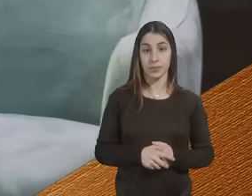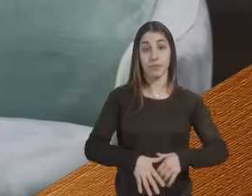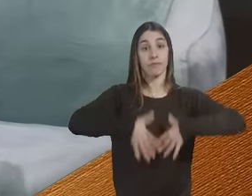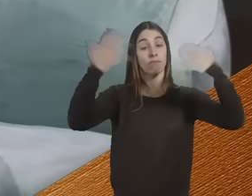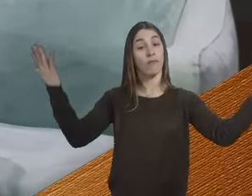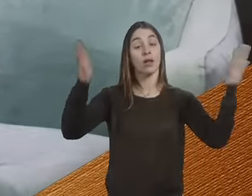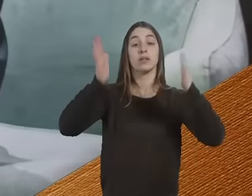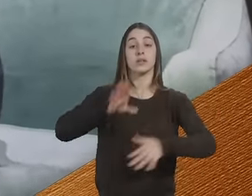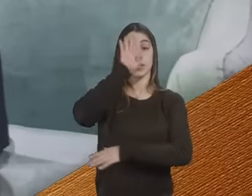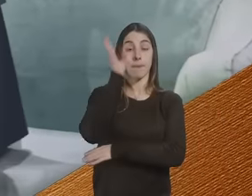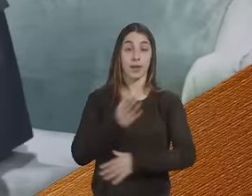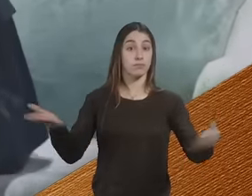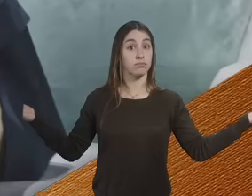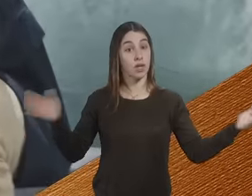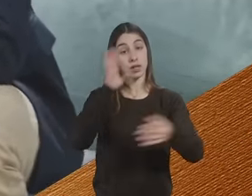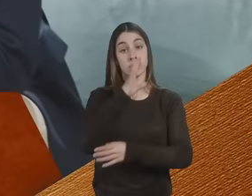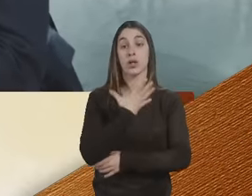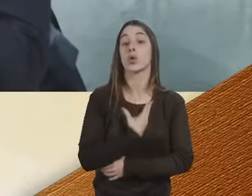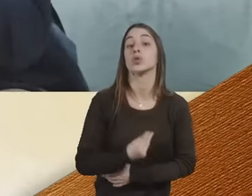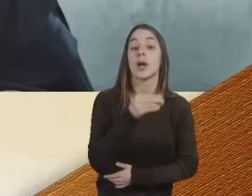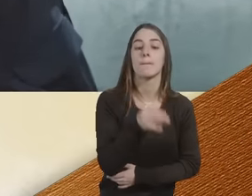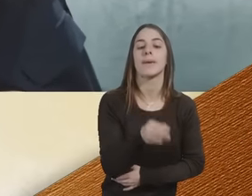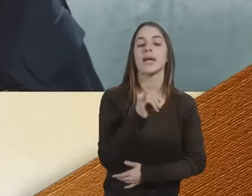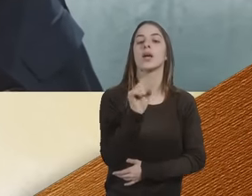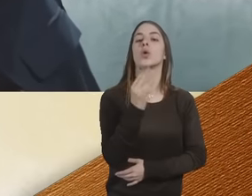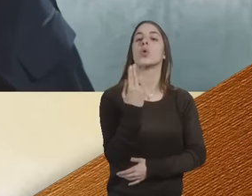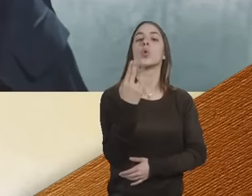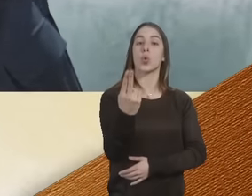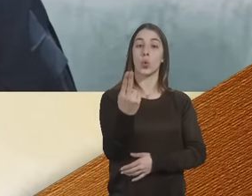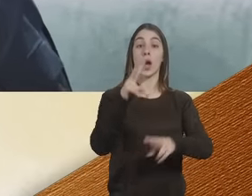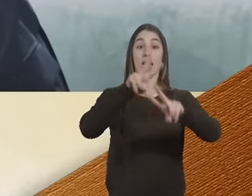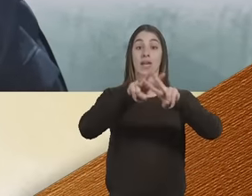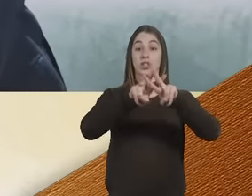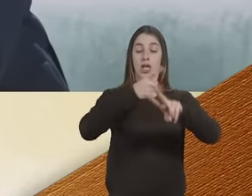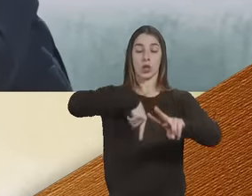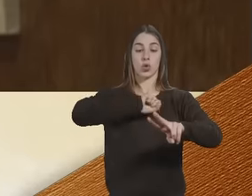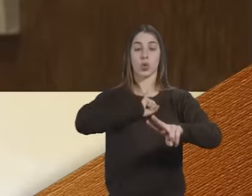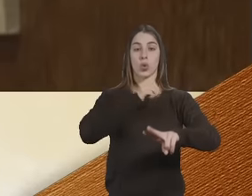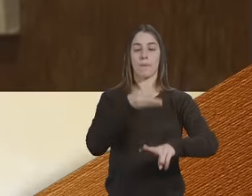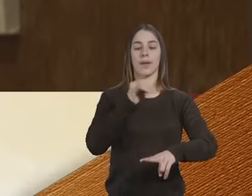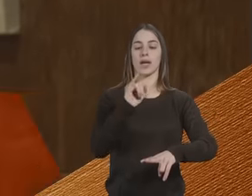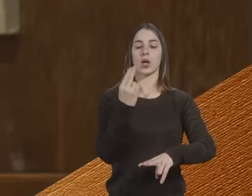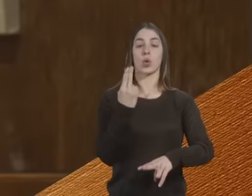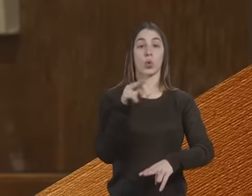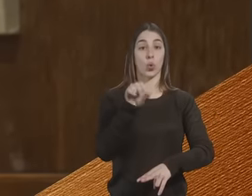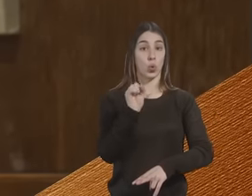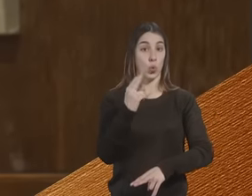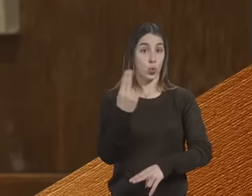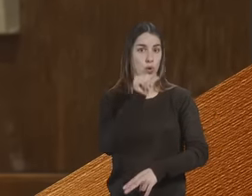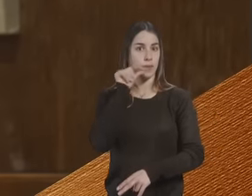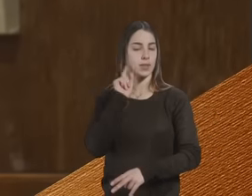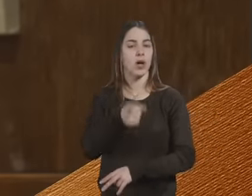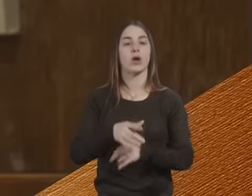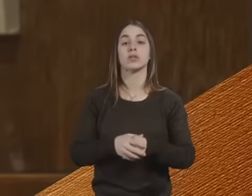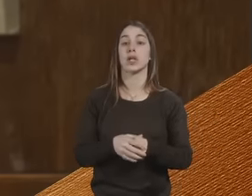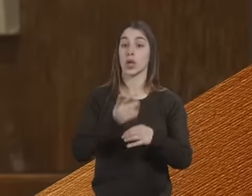E já sabem, se gostam de Pingu, não se esqueçam de fazer um tweet com a hashtag O Nosso Pingu. E faz hoje uma semana desde que começou